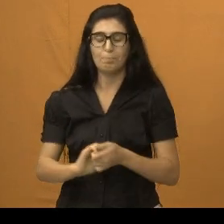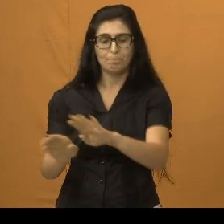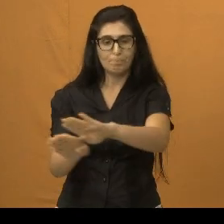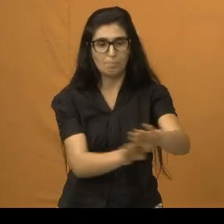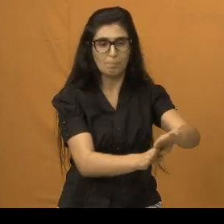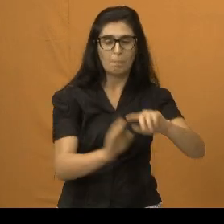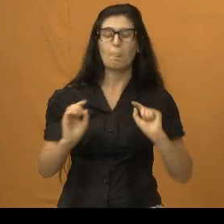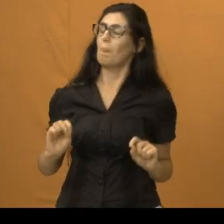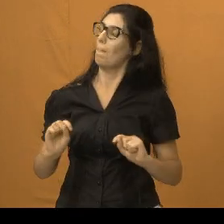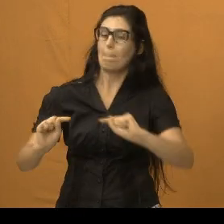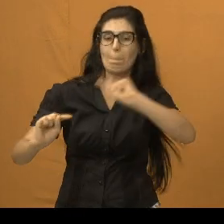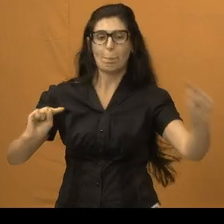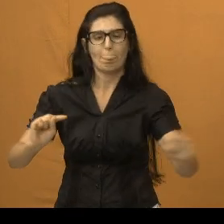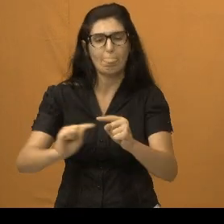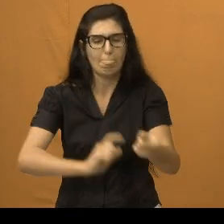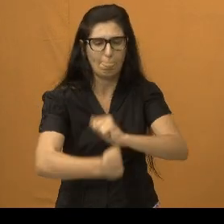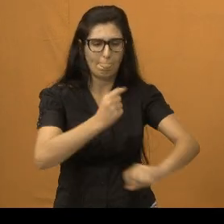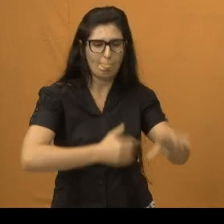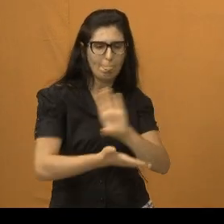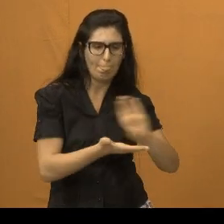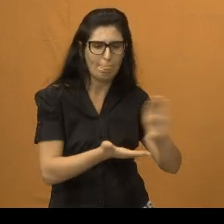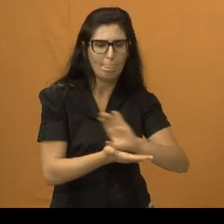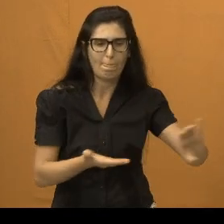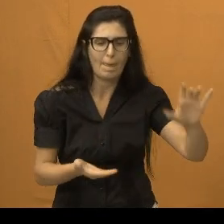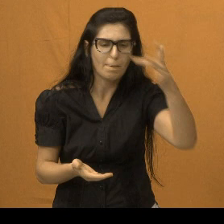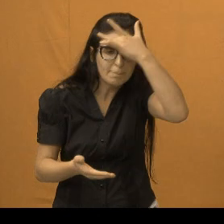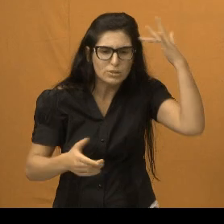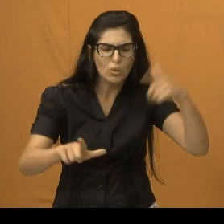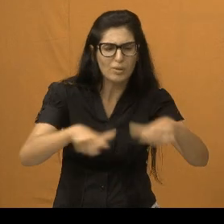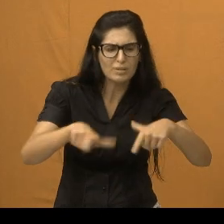orçamentária, né? Despesa com o pessoal em